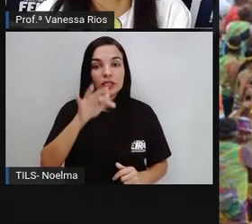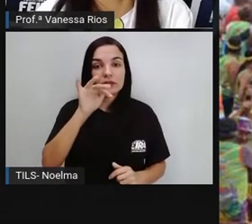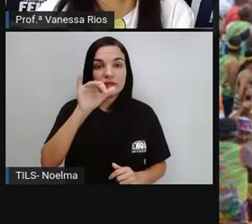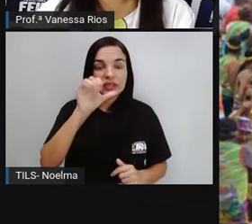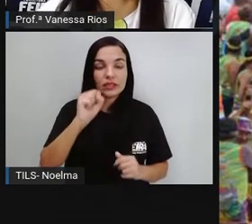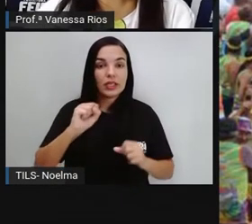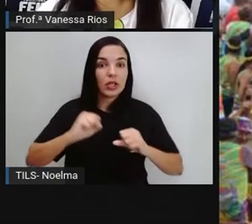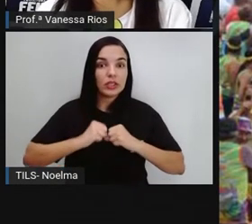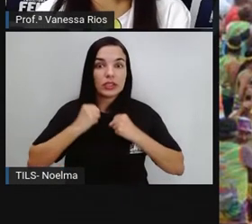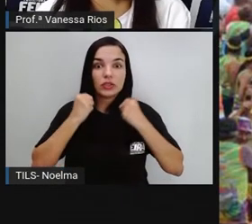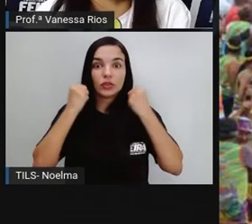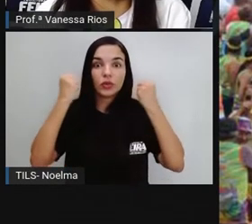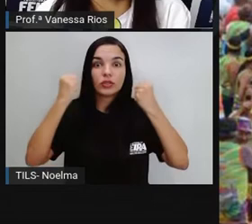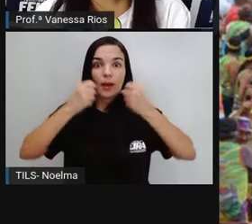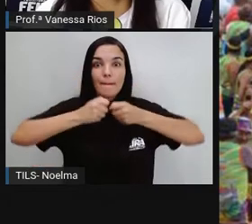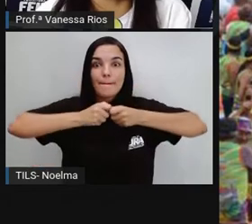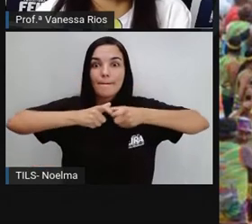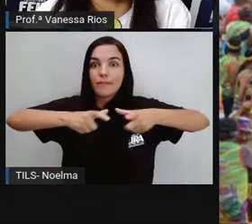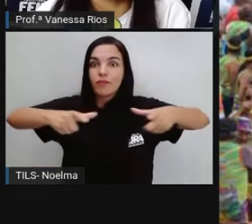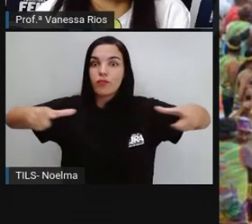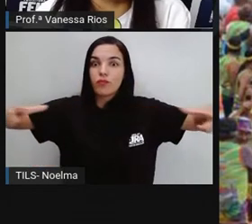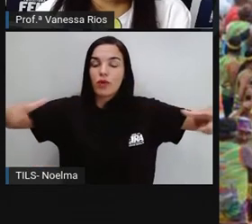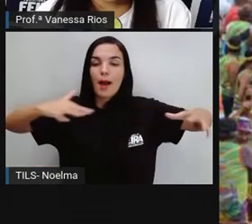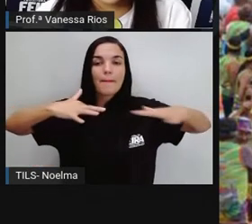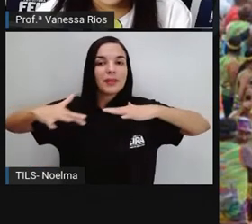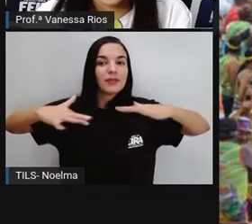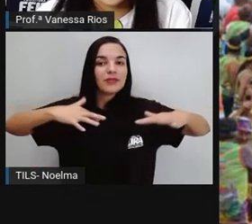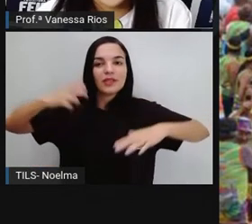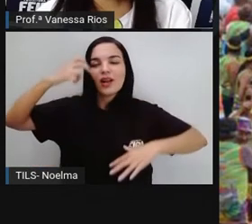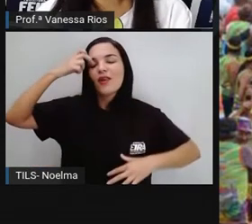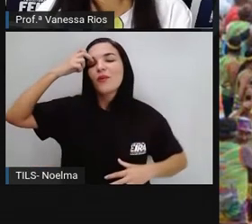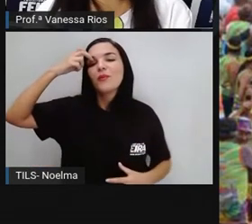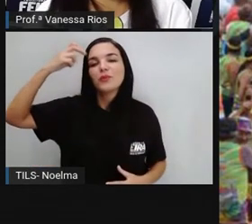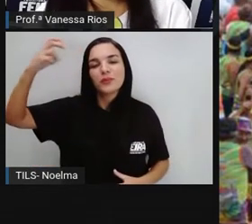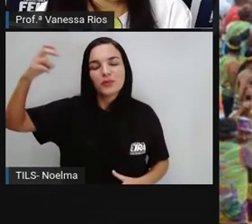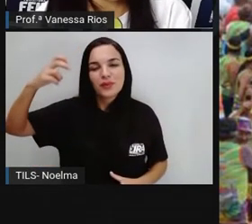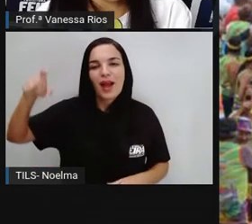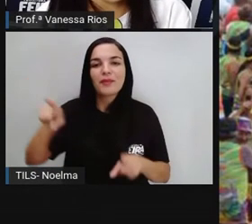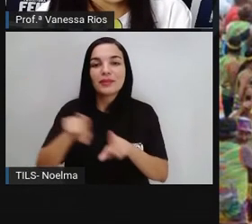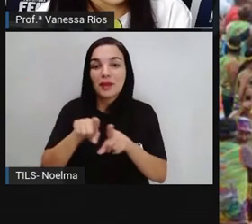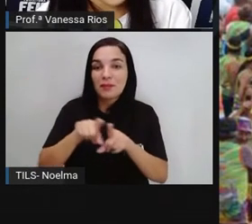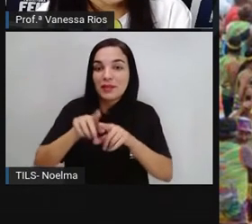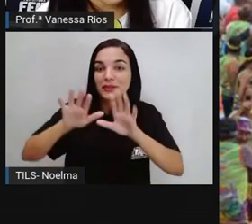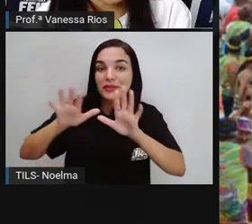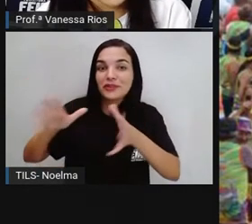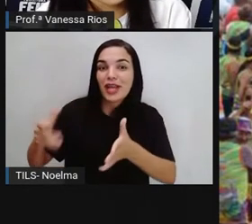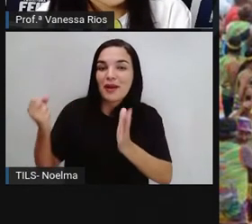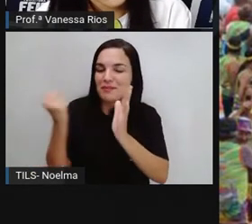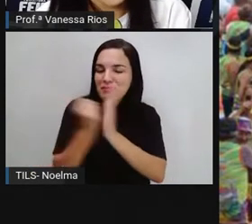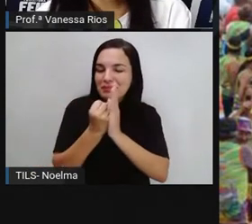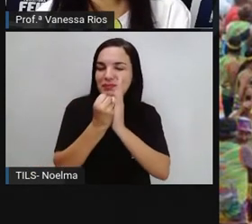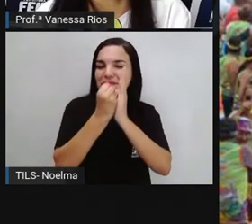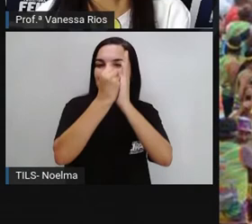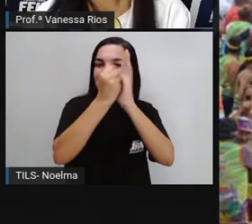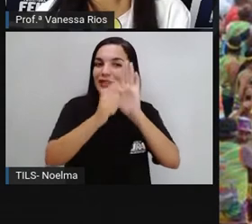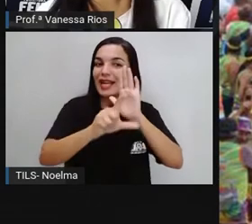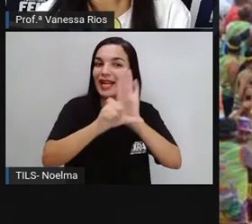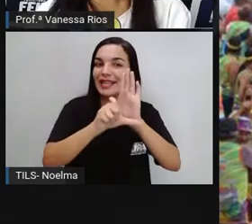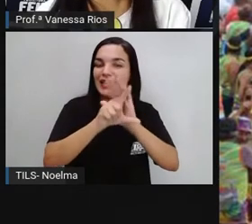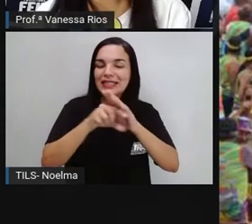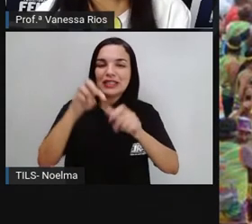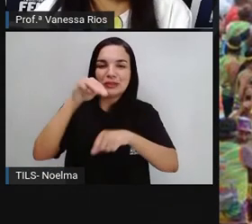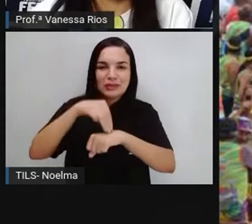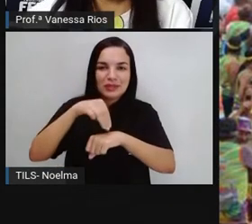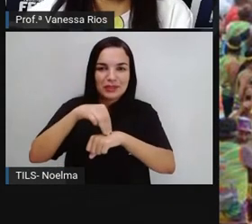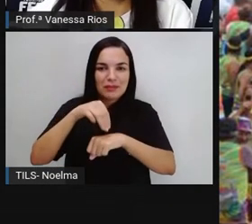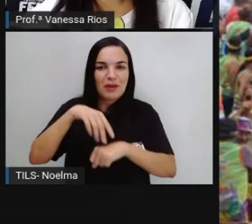a grandiosidade dessa festa como uma manifestação cultural e reconhecida aí como um patrimônio, né,